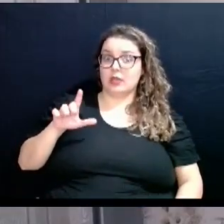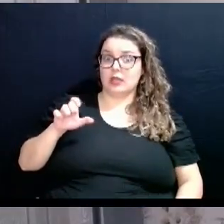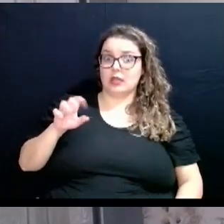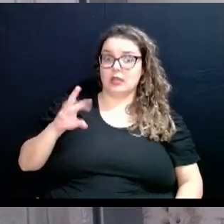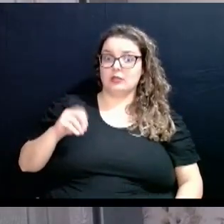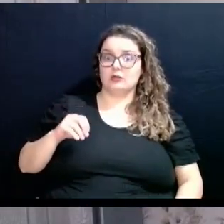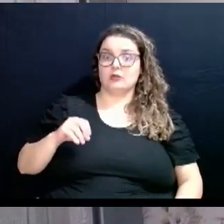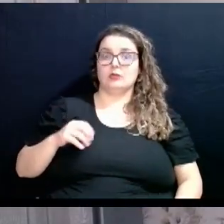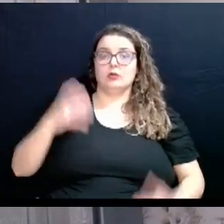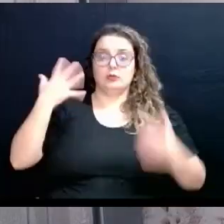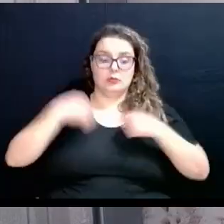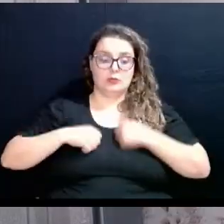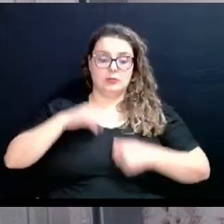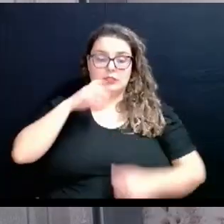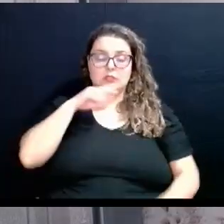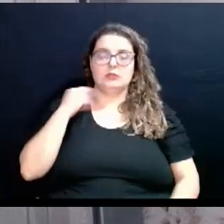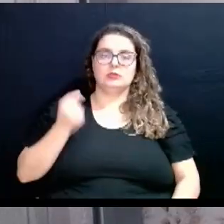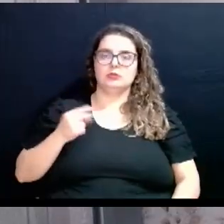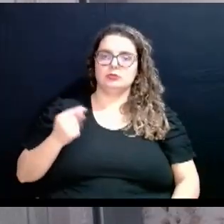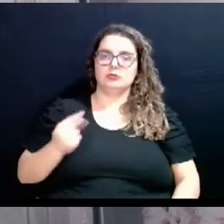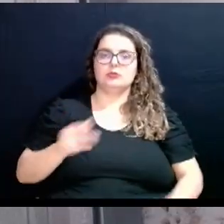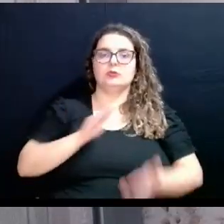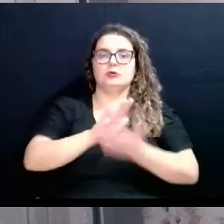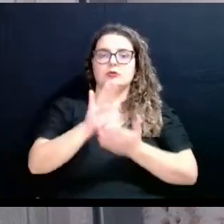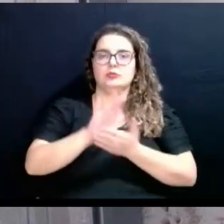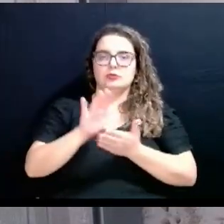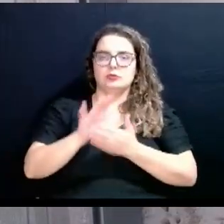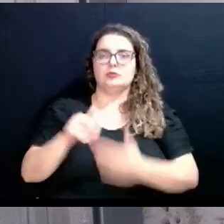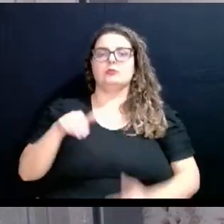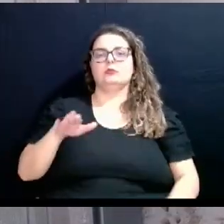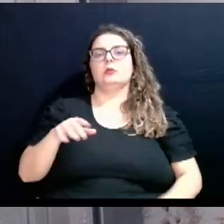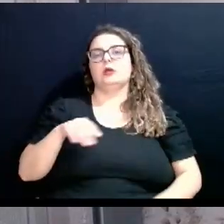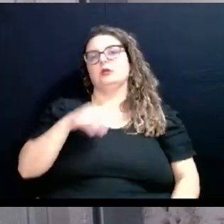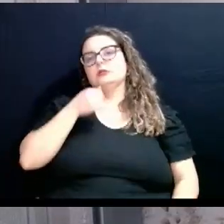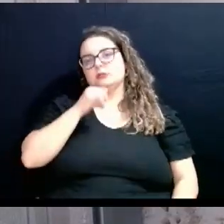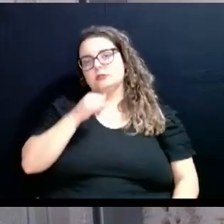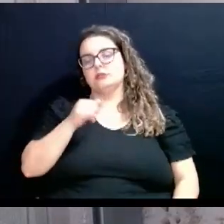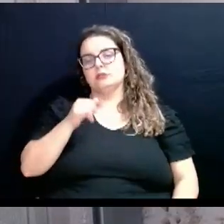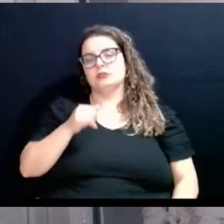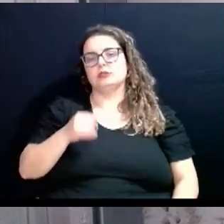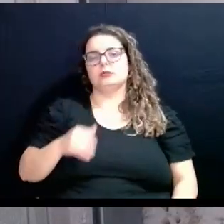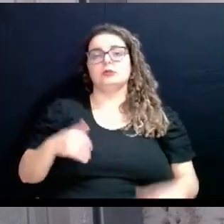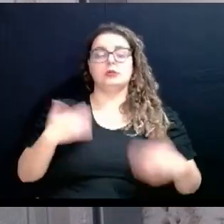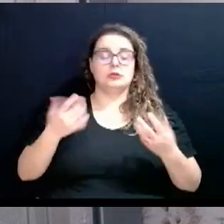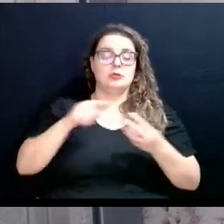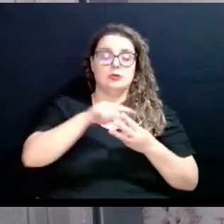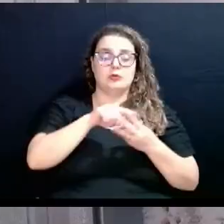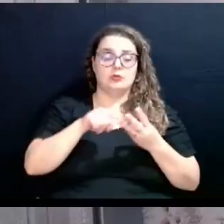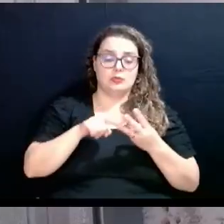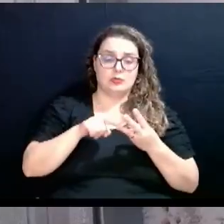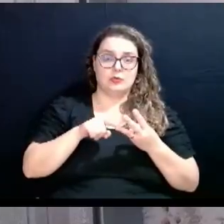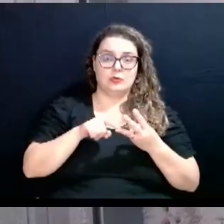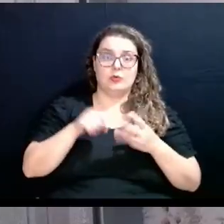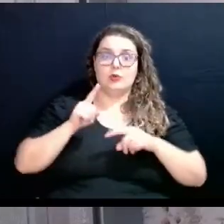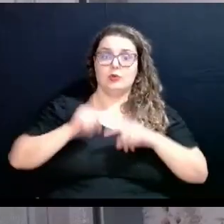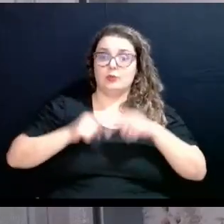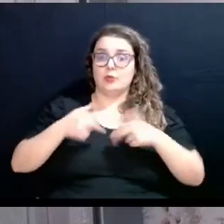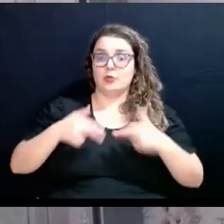banho quente por muito tempo, eu vou gastar muito mais energia elétrica. Quais são os